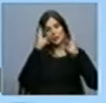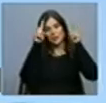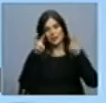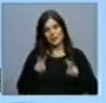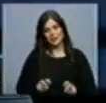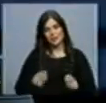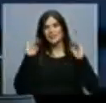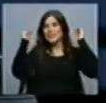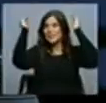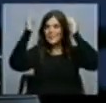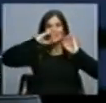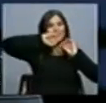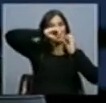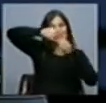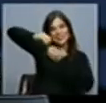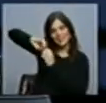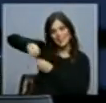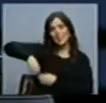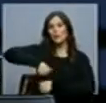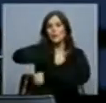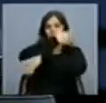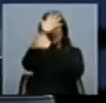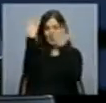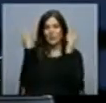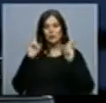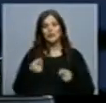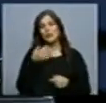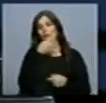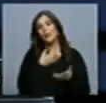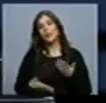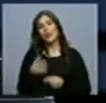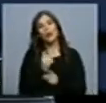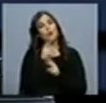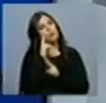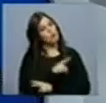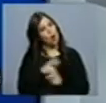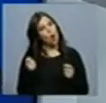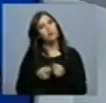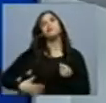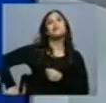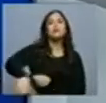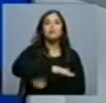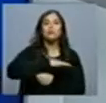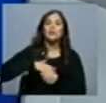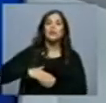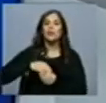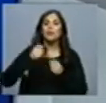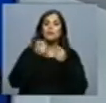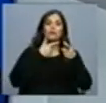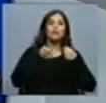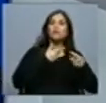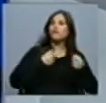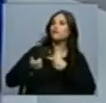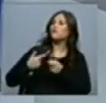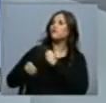dia, Miguel. Bom dia. Começamos hoje a nossa viagem com revelações descobertas nas proximidades, um rio de estrelas e